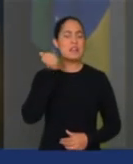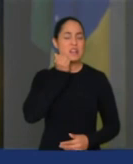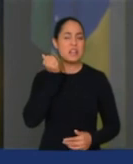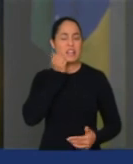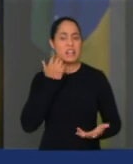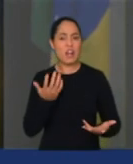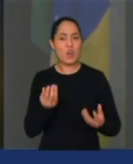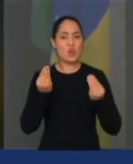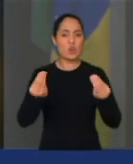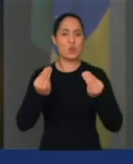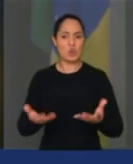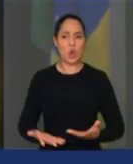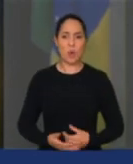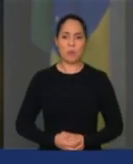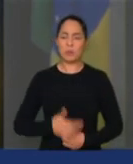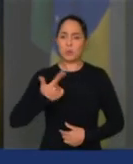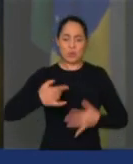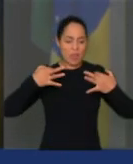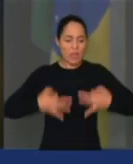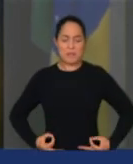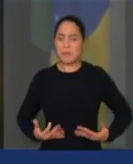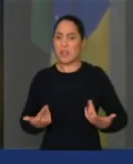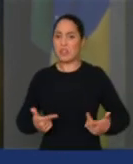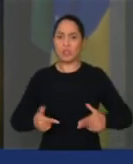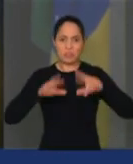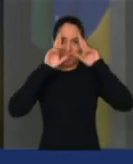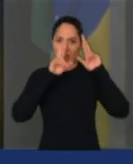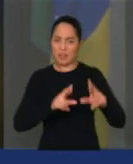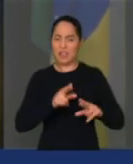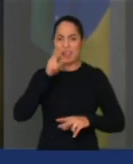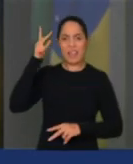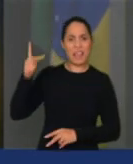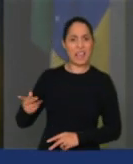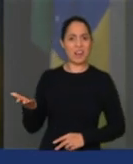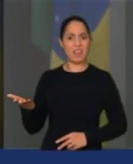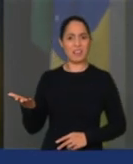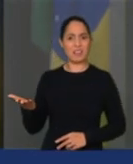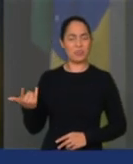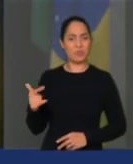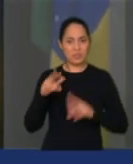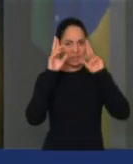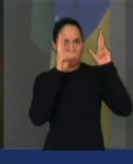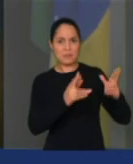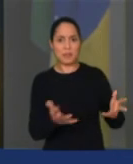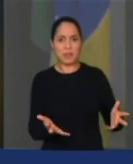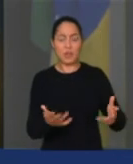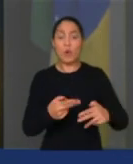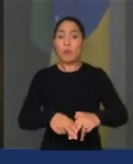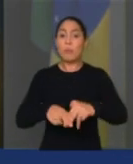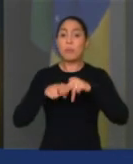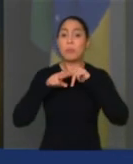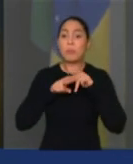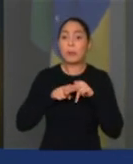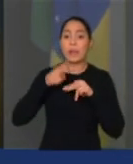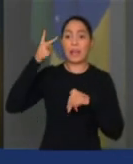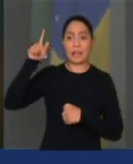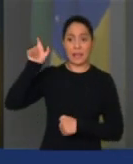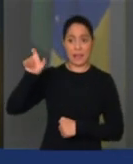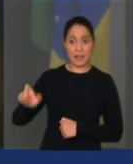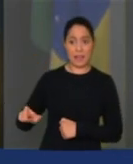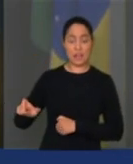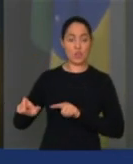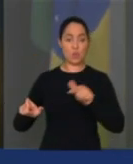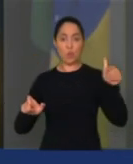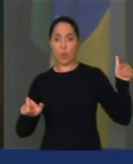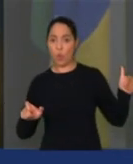para a falta de escrúpulos desse cidadão que, na verdade, ele, com mais alguns dos